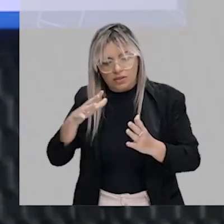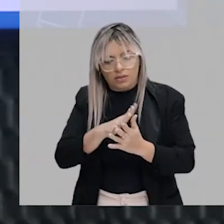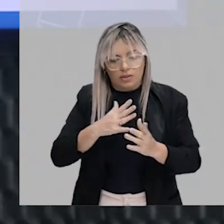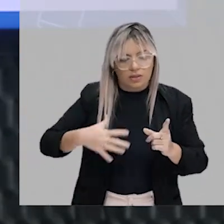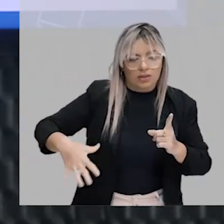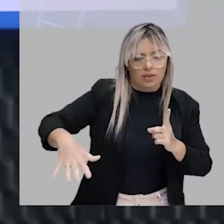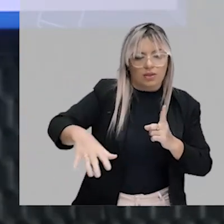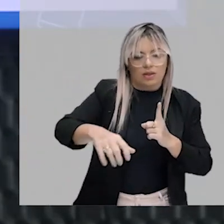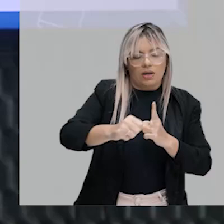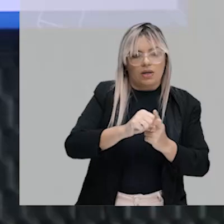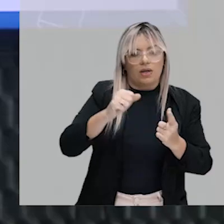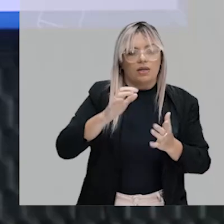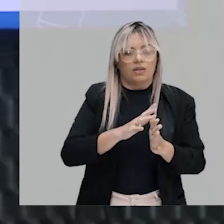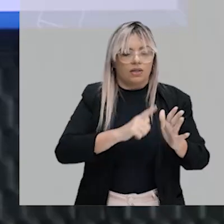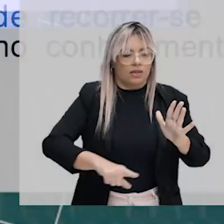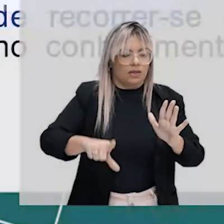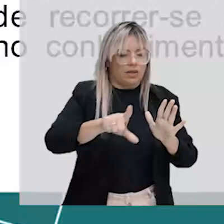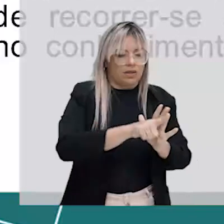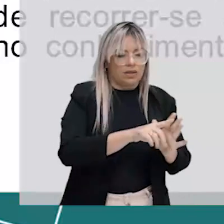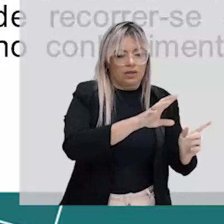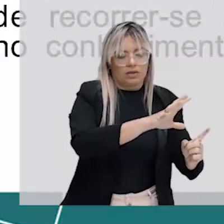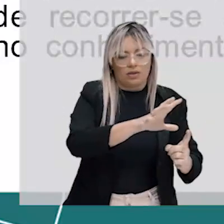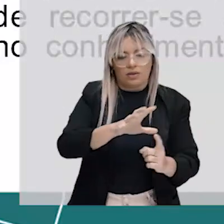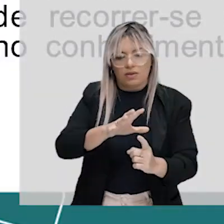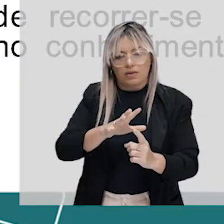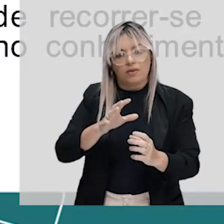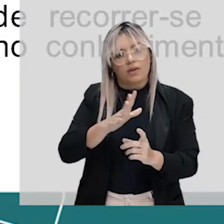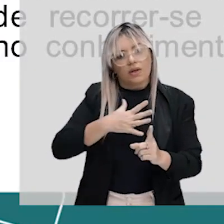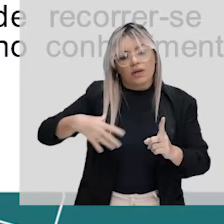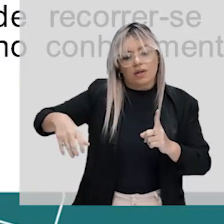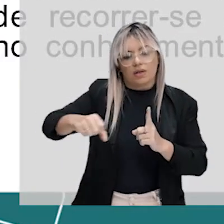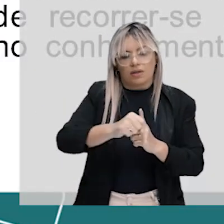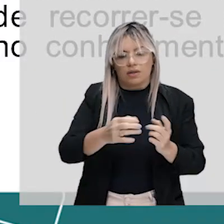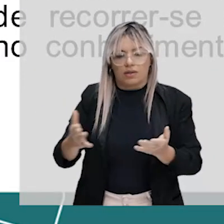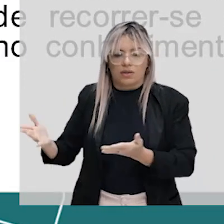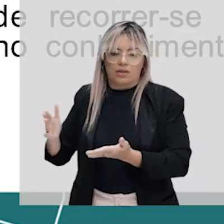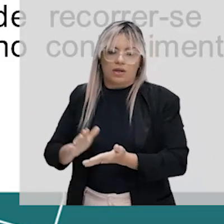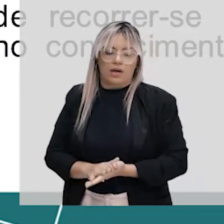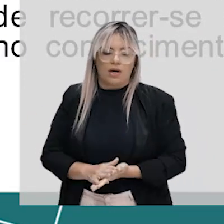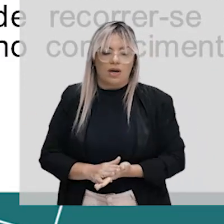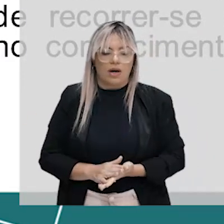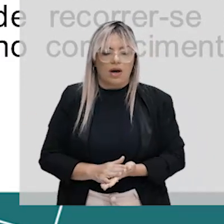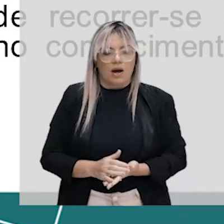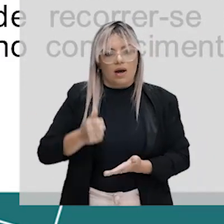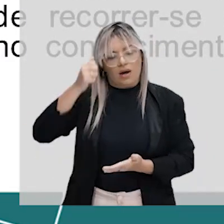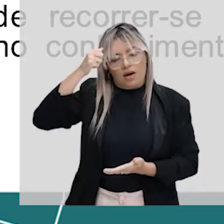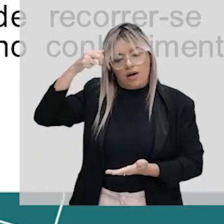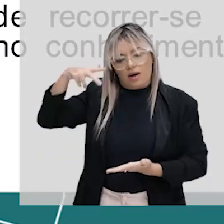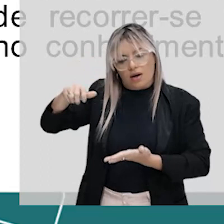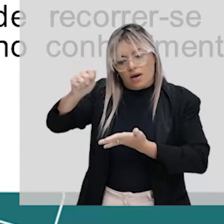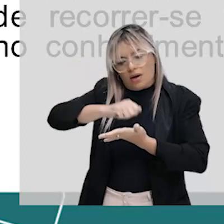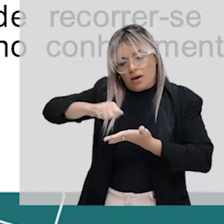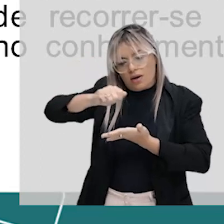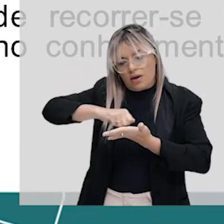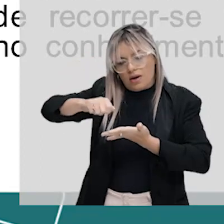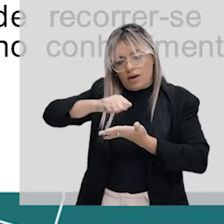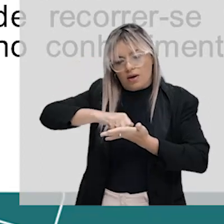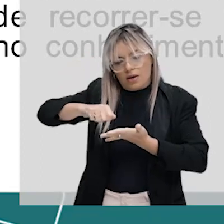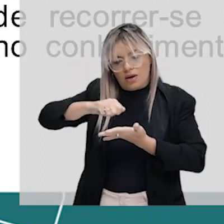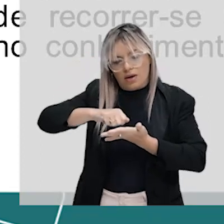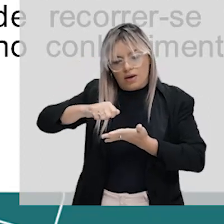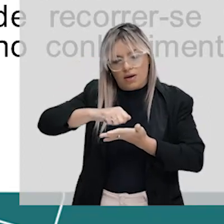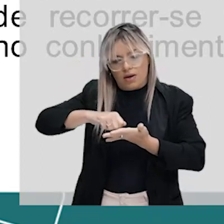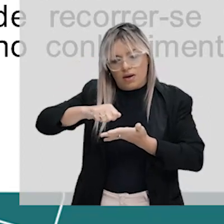regem a sociedade. E aí Comte escreve em 1838, na verdade